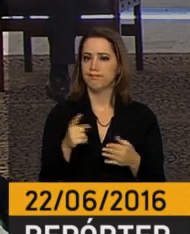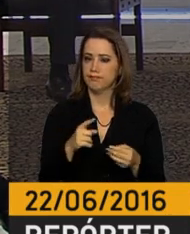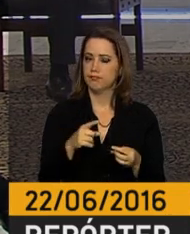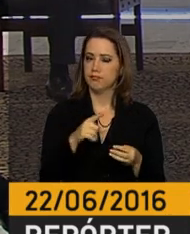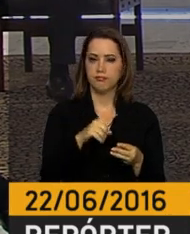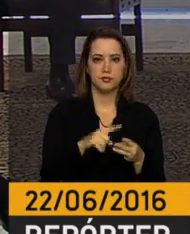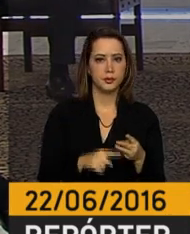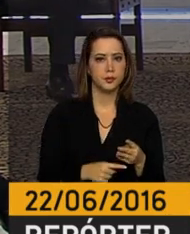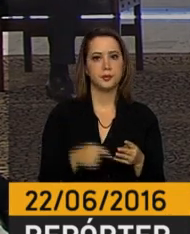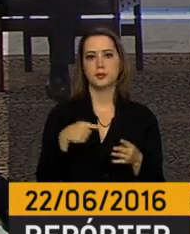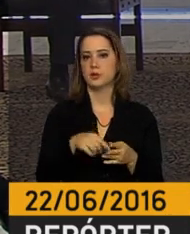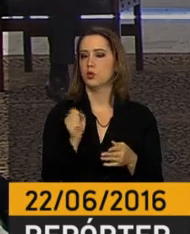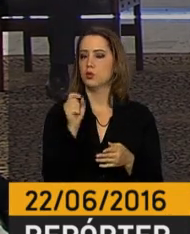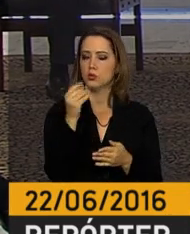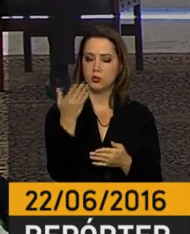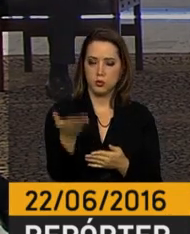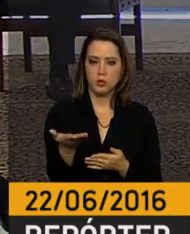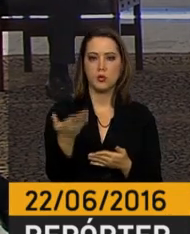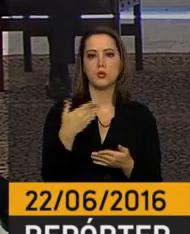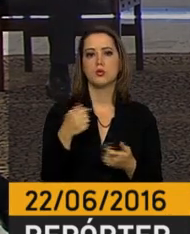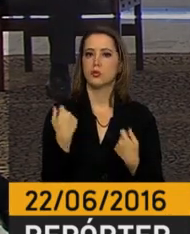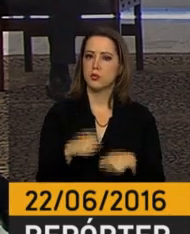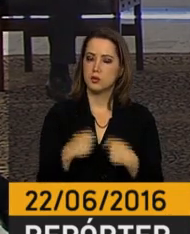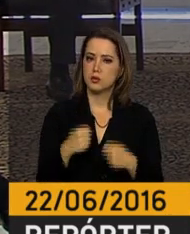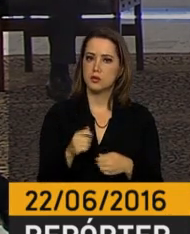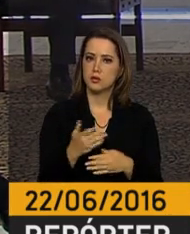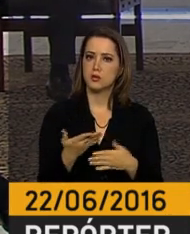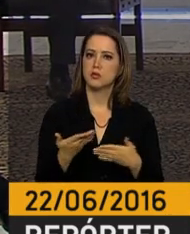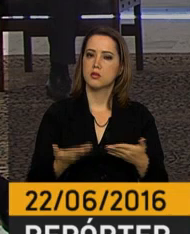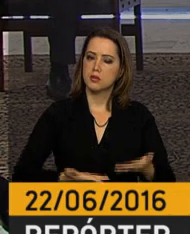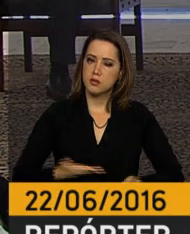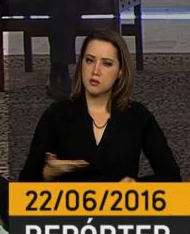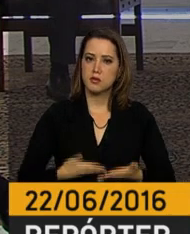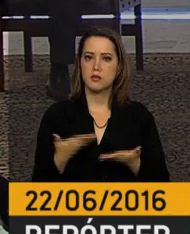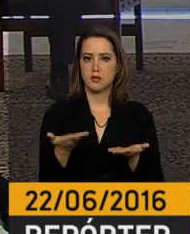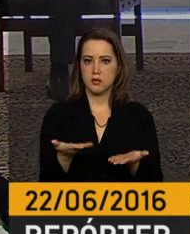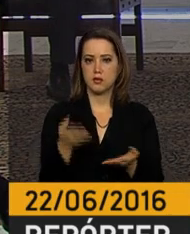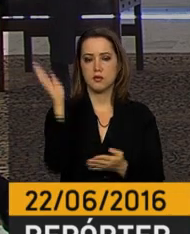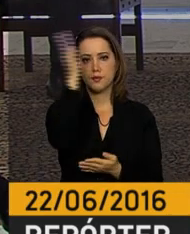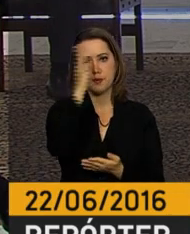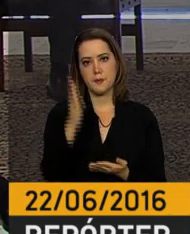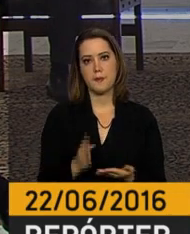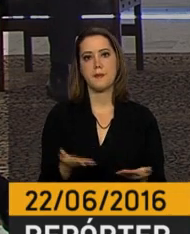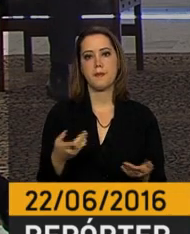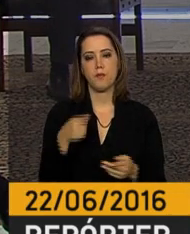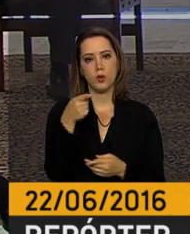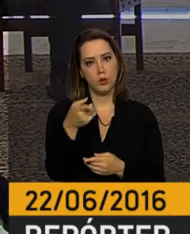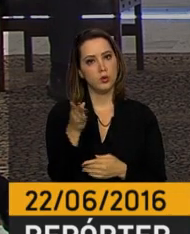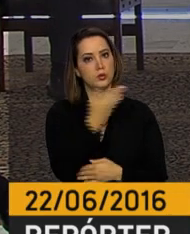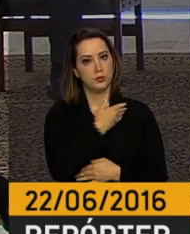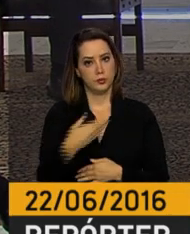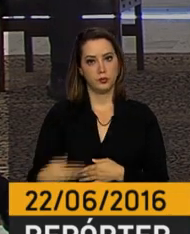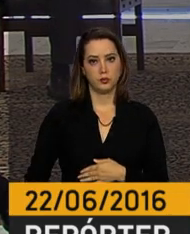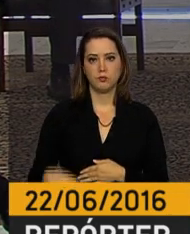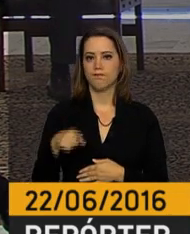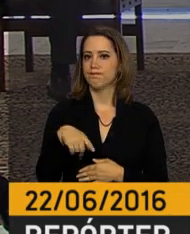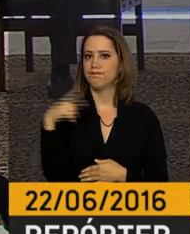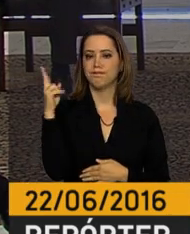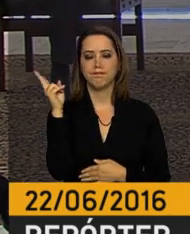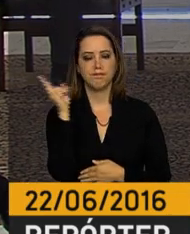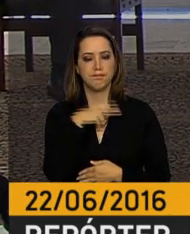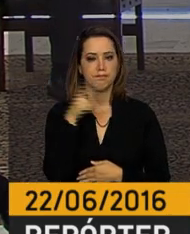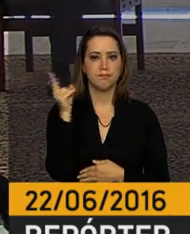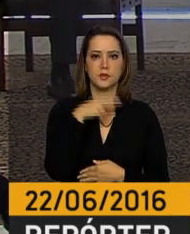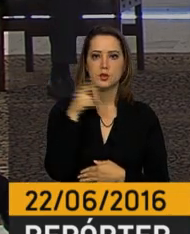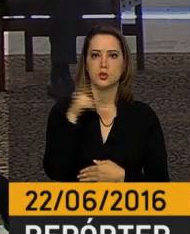o senhor aprouver para servir ao país no seu governo nesta inadiável missão de um